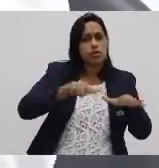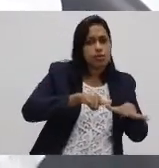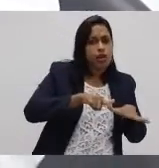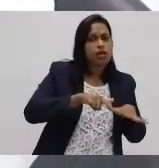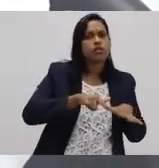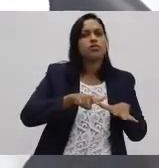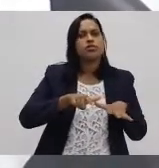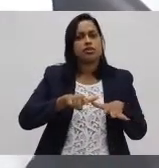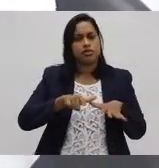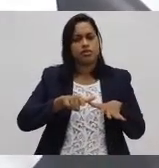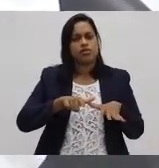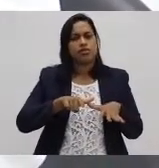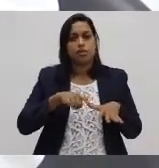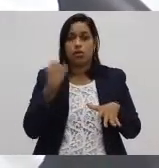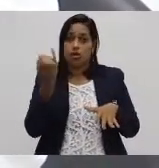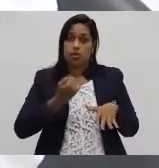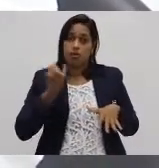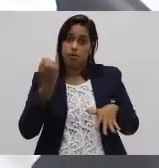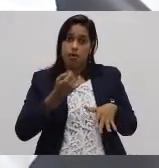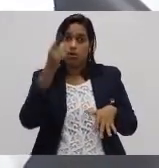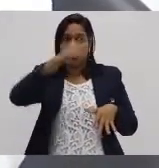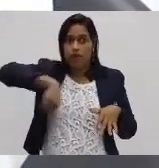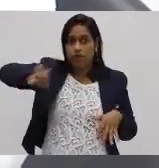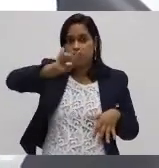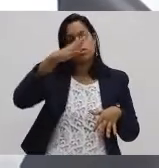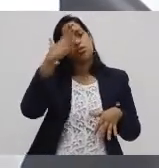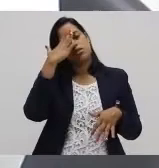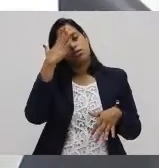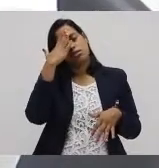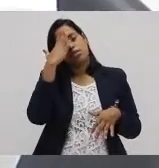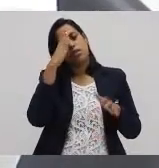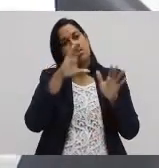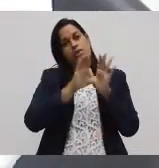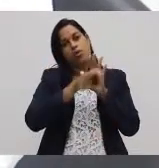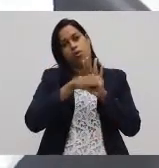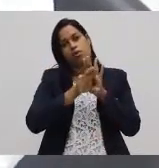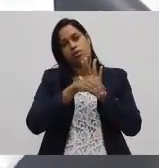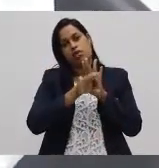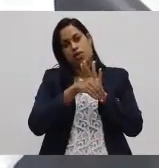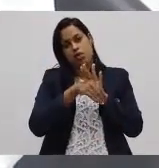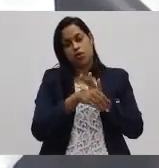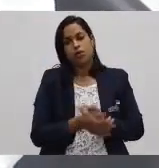menores, mas o que importa é vocês entenderem a filosofia desse conceito do JIT.